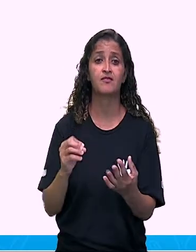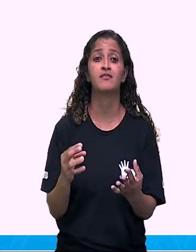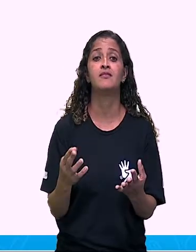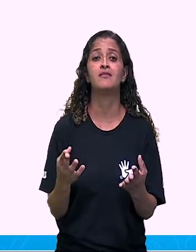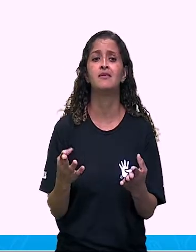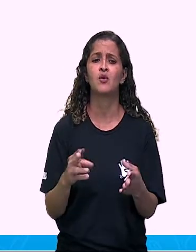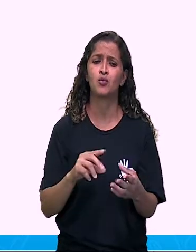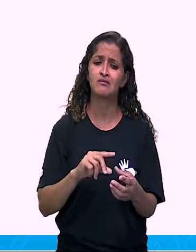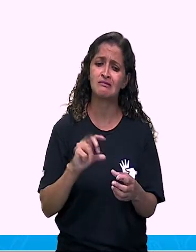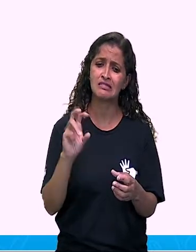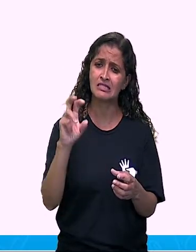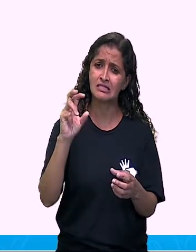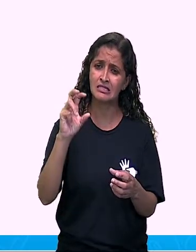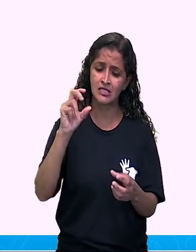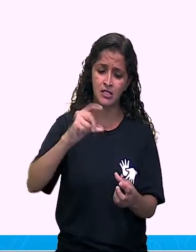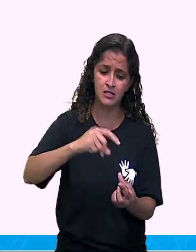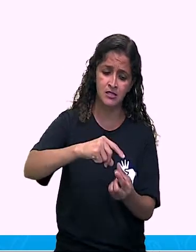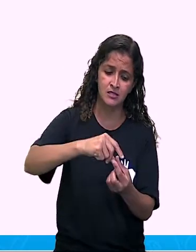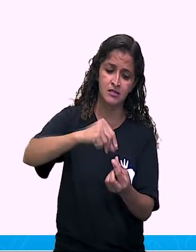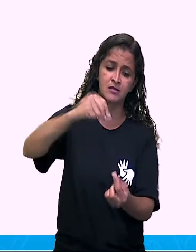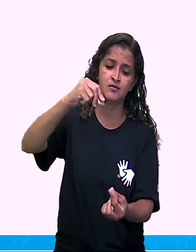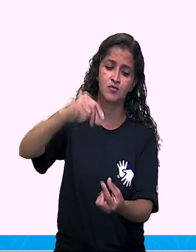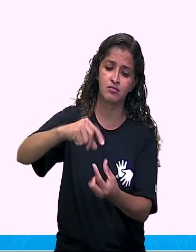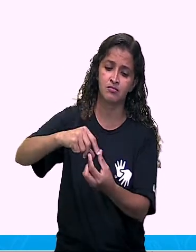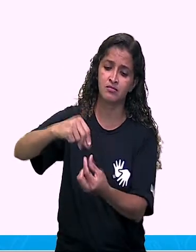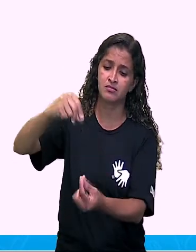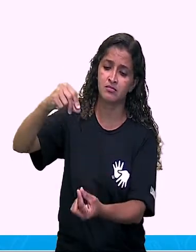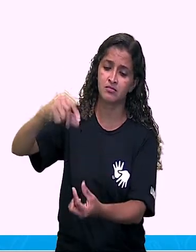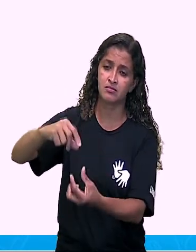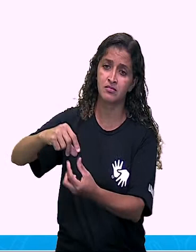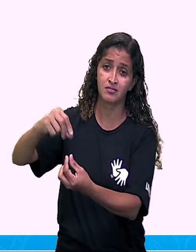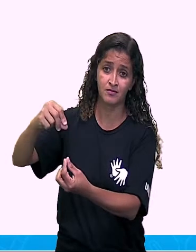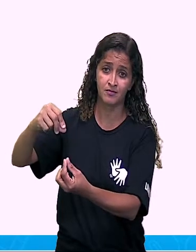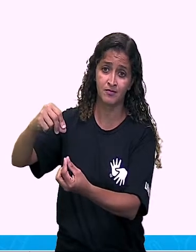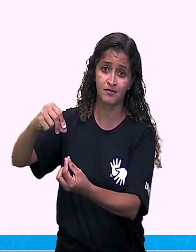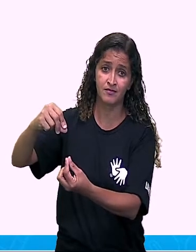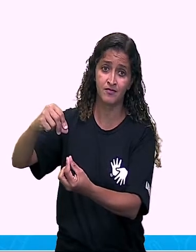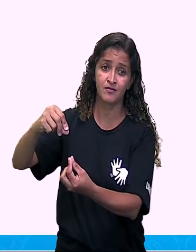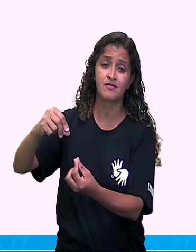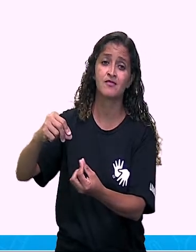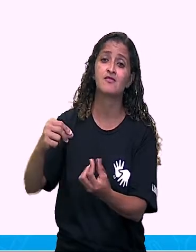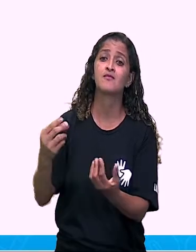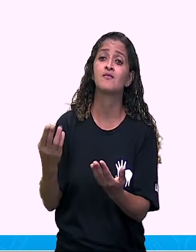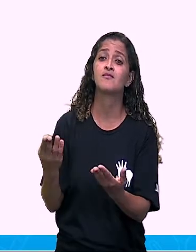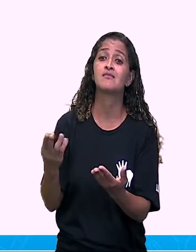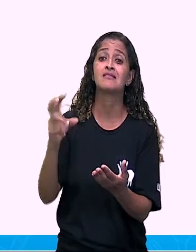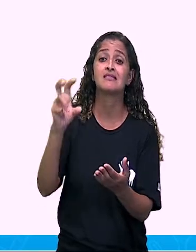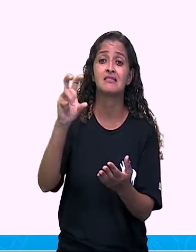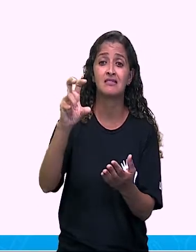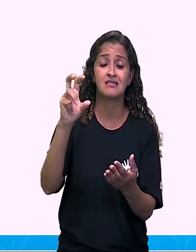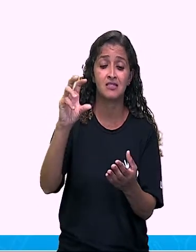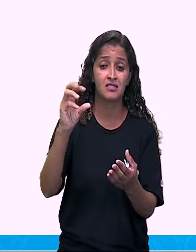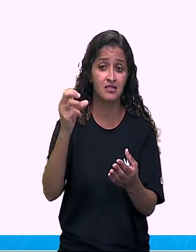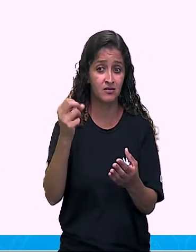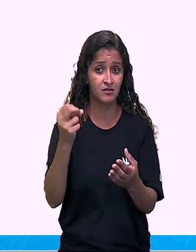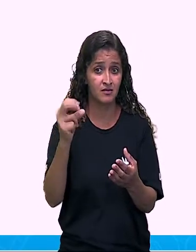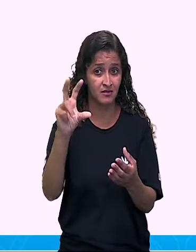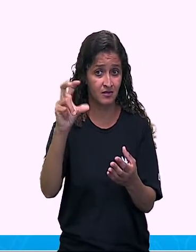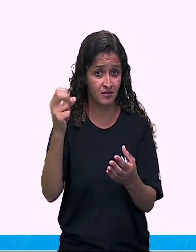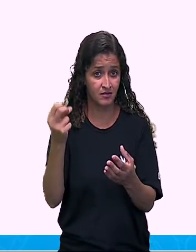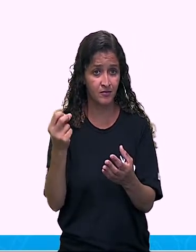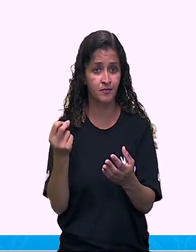5 barras, 5 dezenas, nós chamamos de 50.